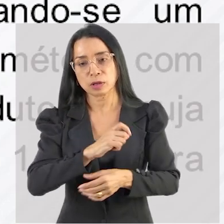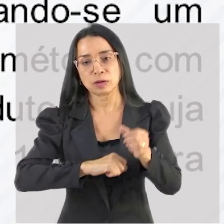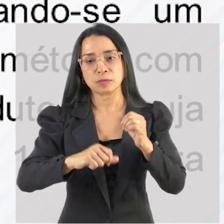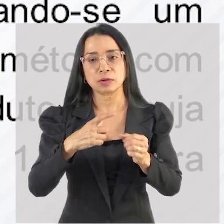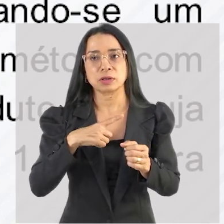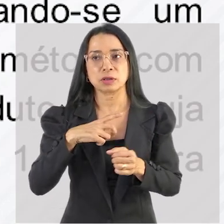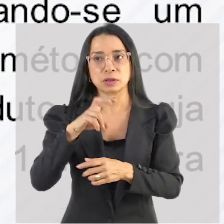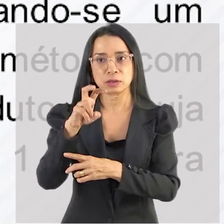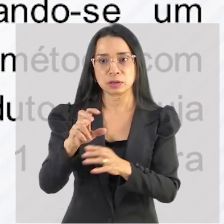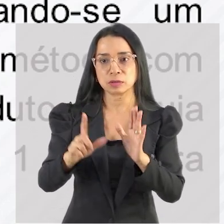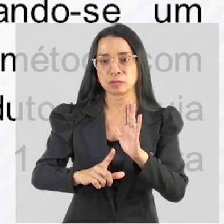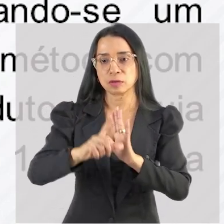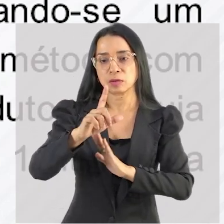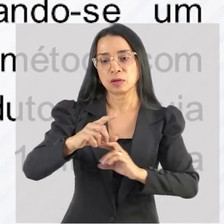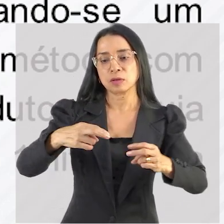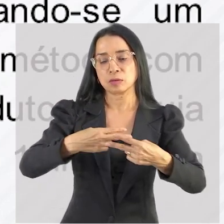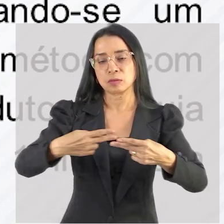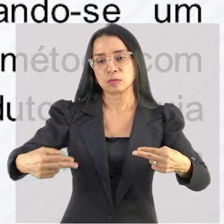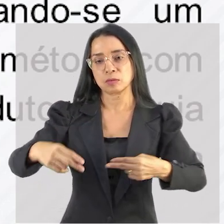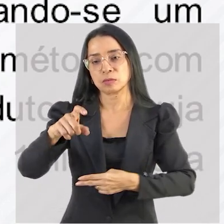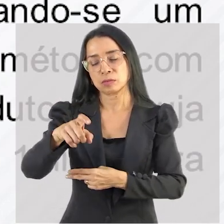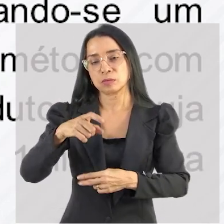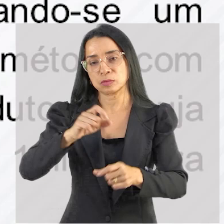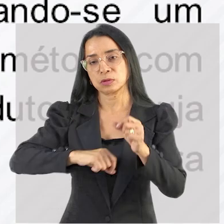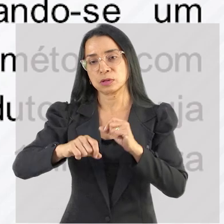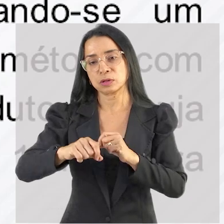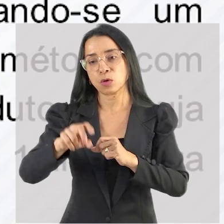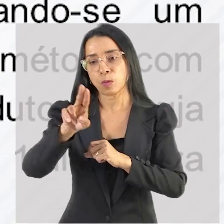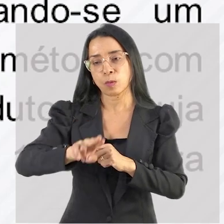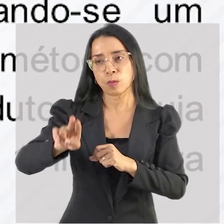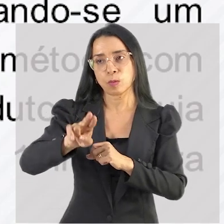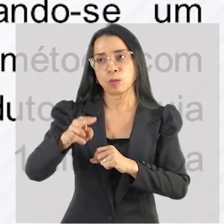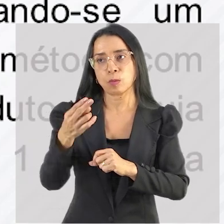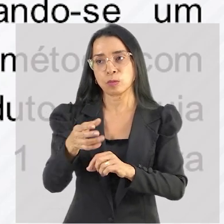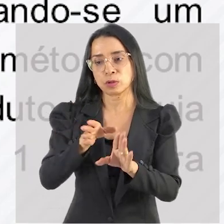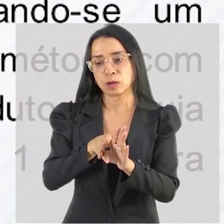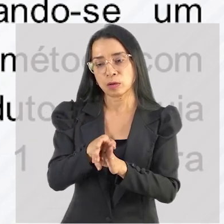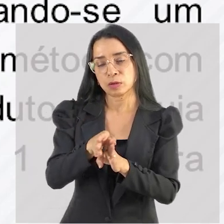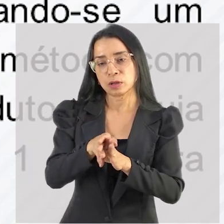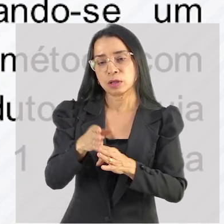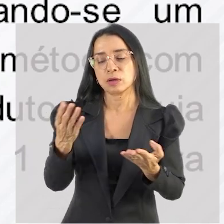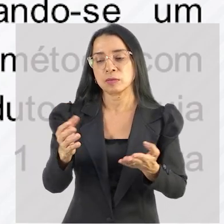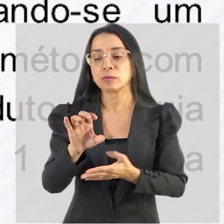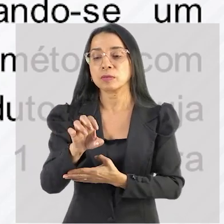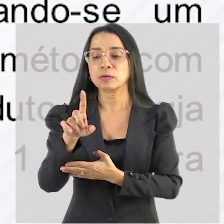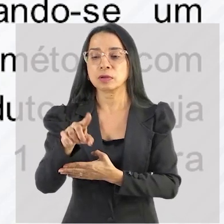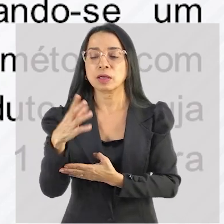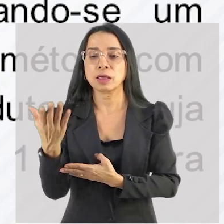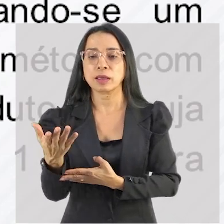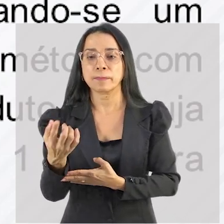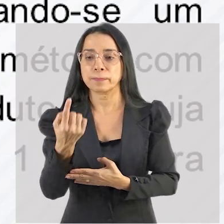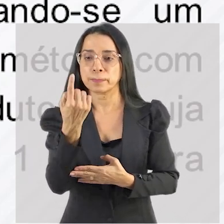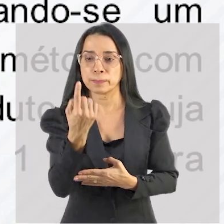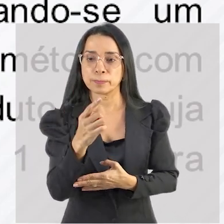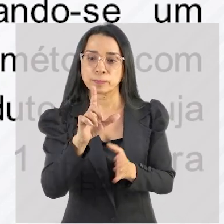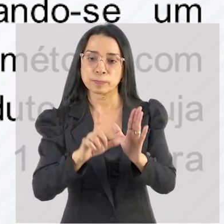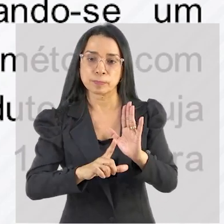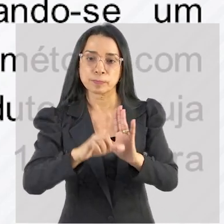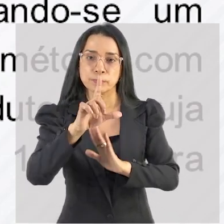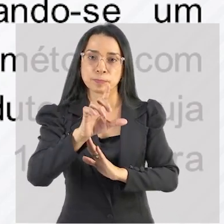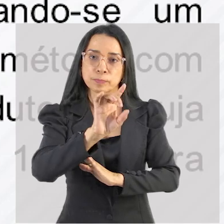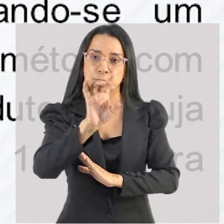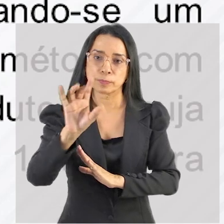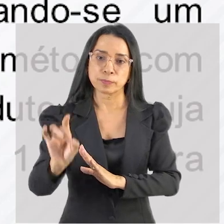produto X, cuja aplicação recomendada é, olha essa informação aqui muito importante, 1 litro